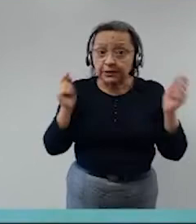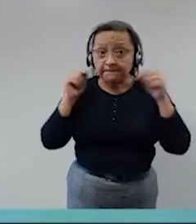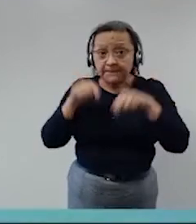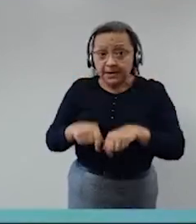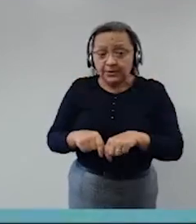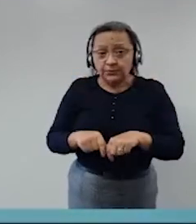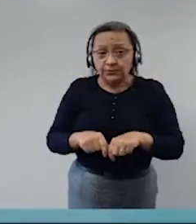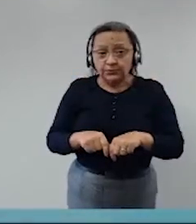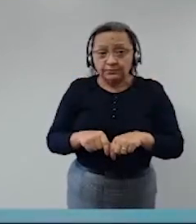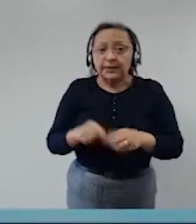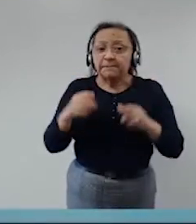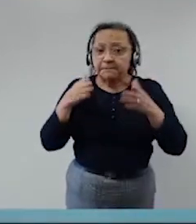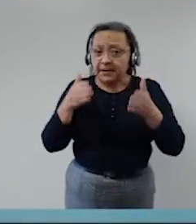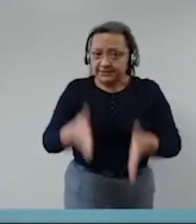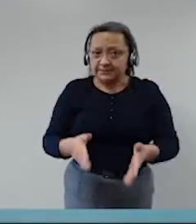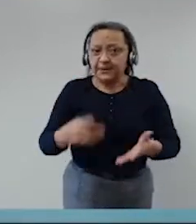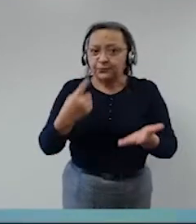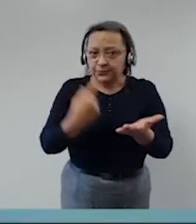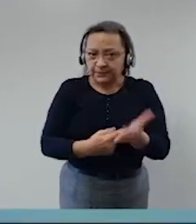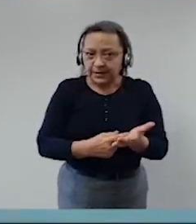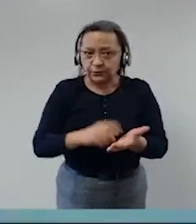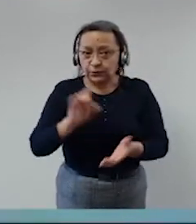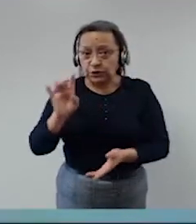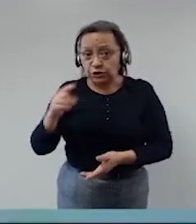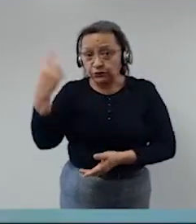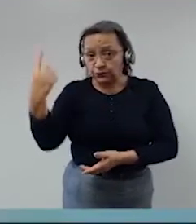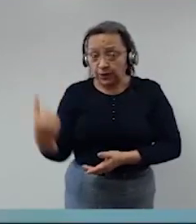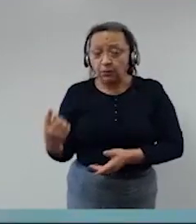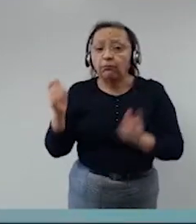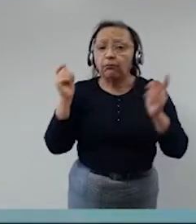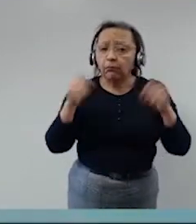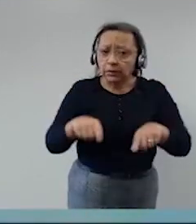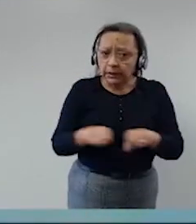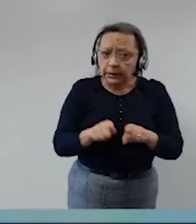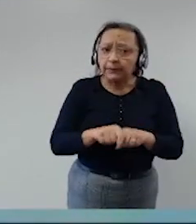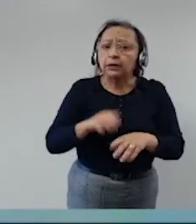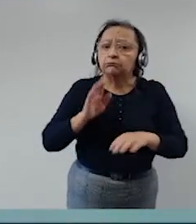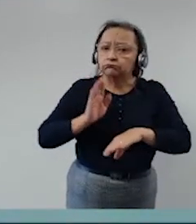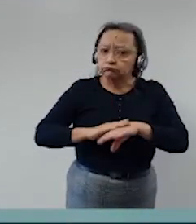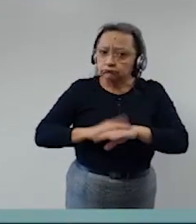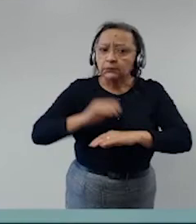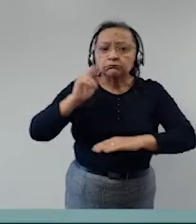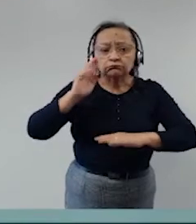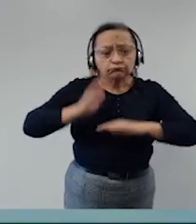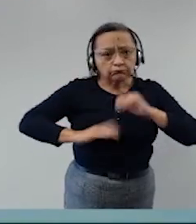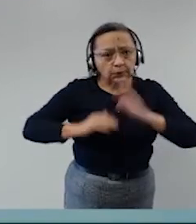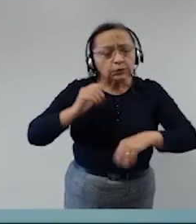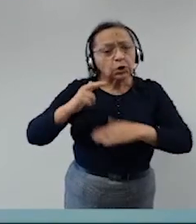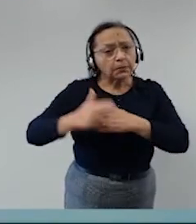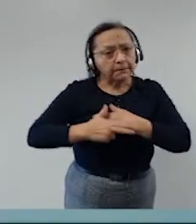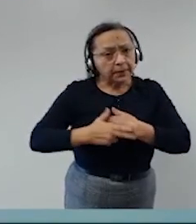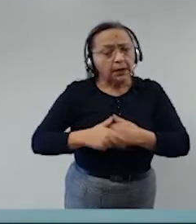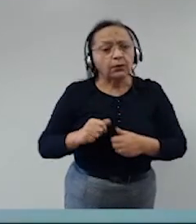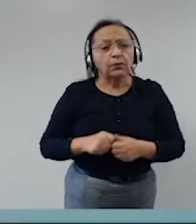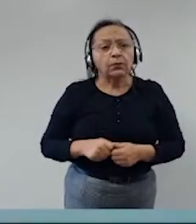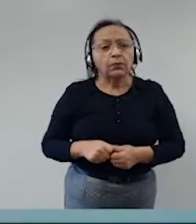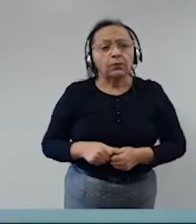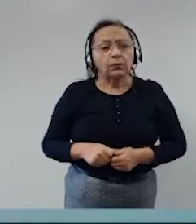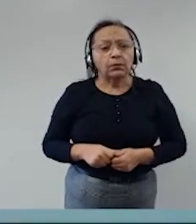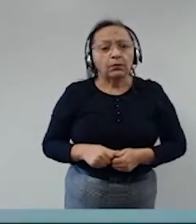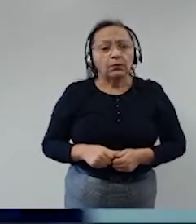pactuação individual, poderia e deveria, exercendo o seu papel, deflagrar a negociação coletiva.